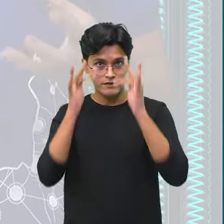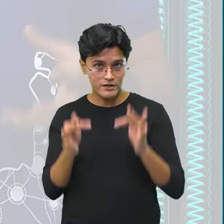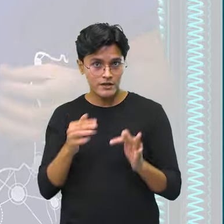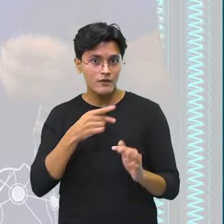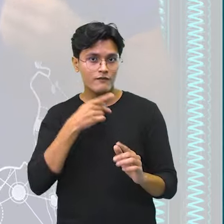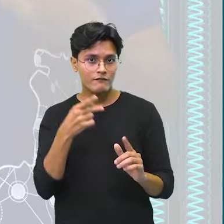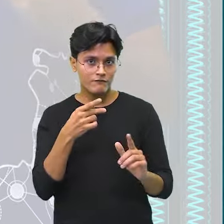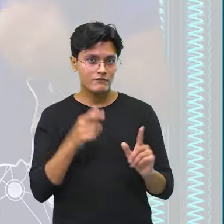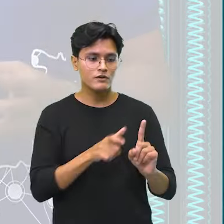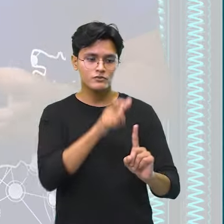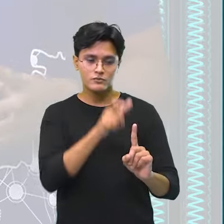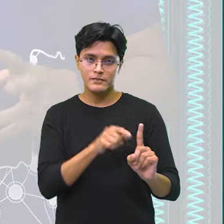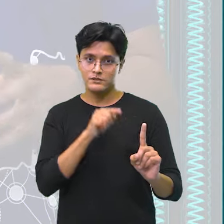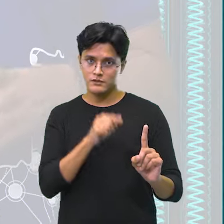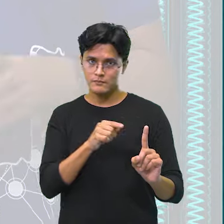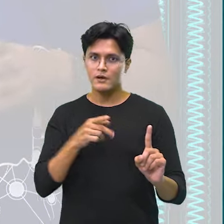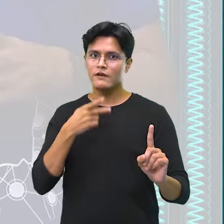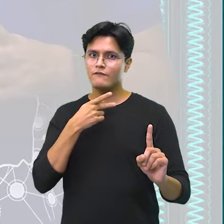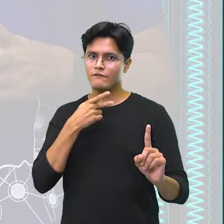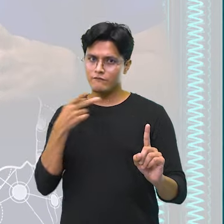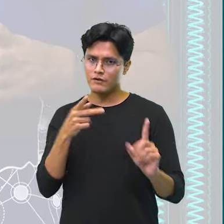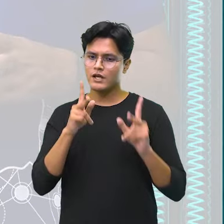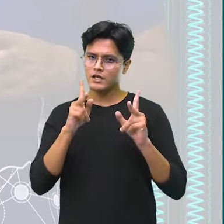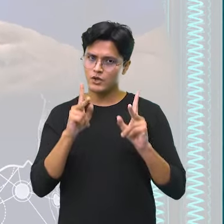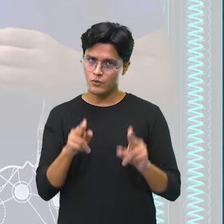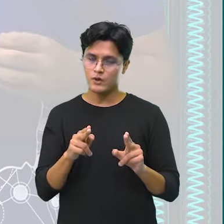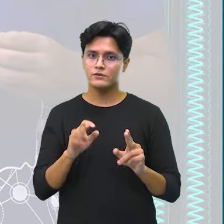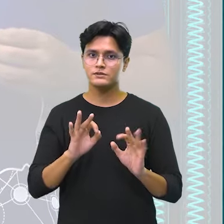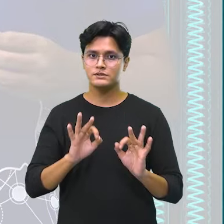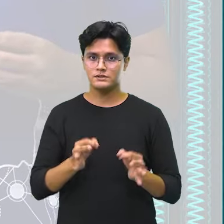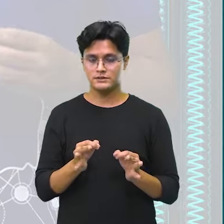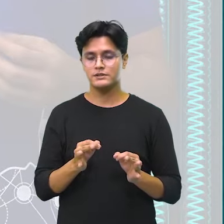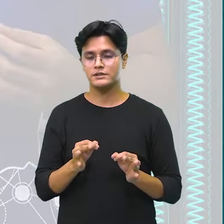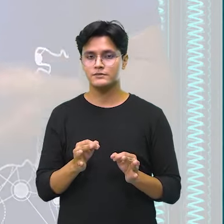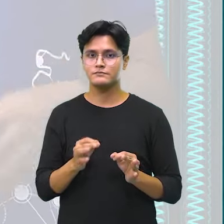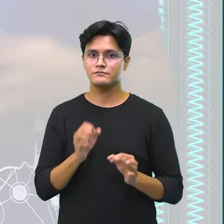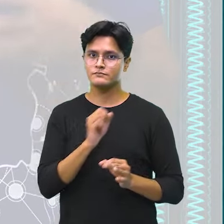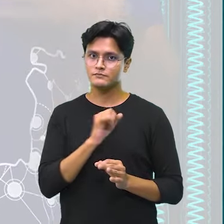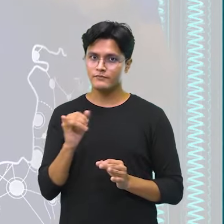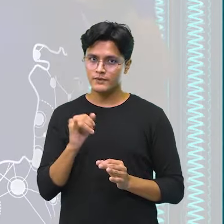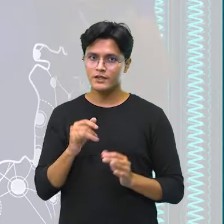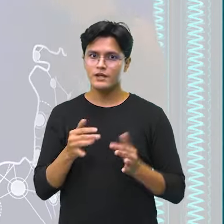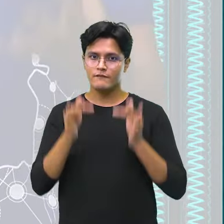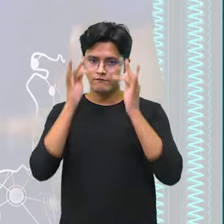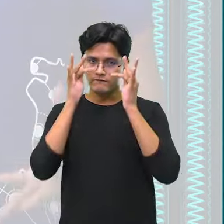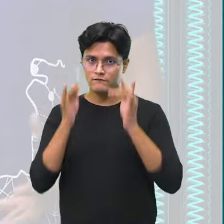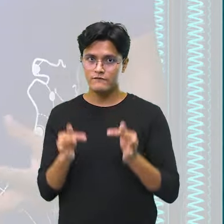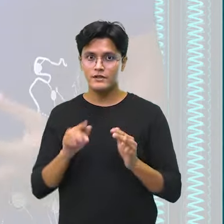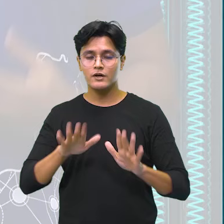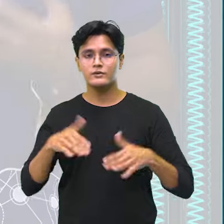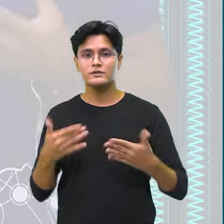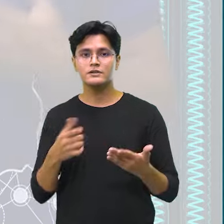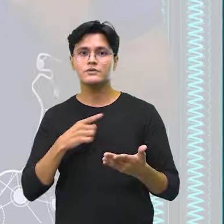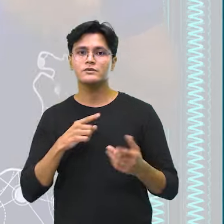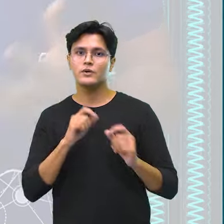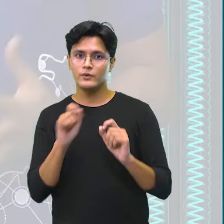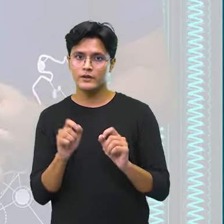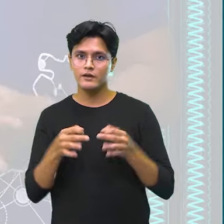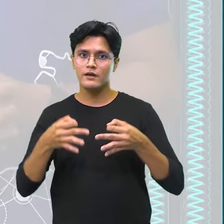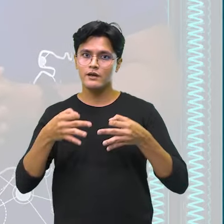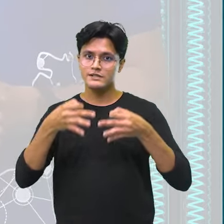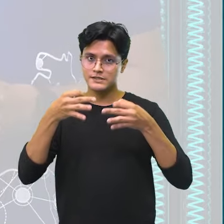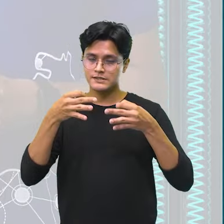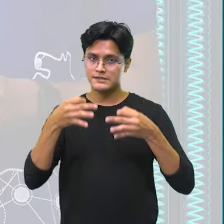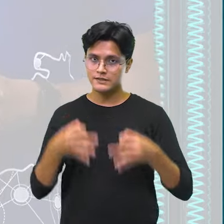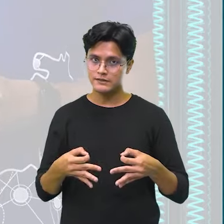aquele personagem falou, né? E quanto mais fiel é a fala, mais nós vamos ter autenticidade e mais nós vamos